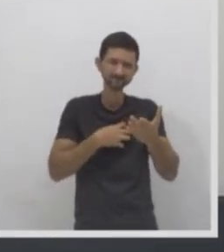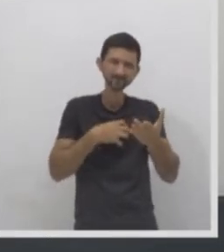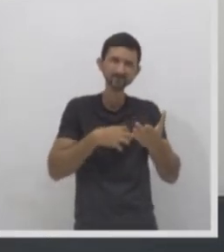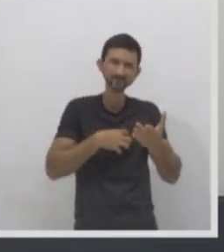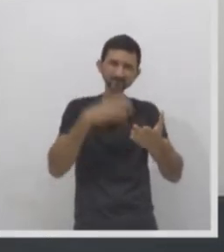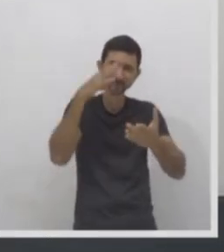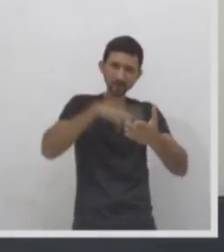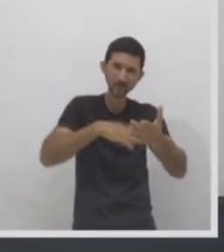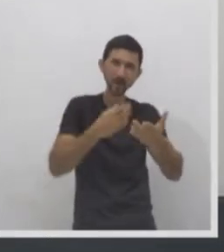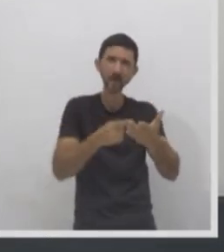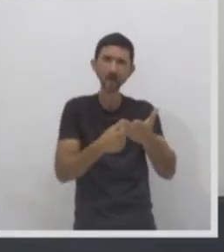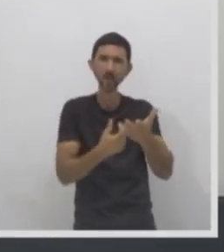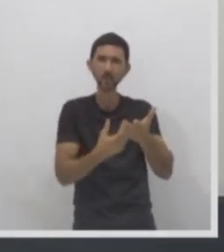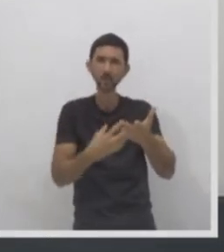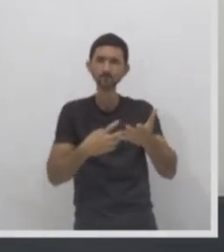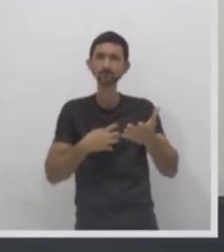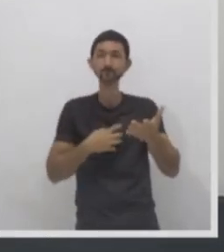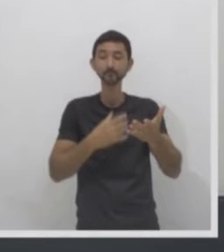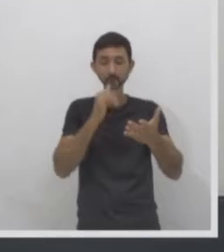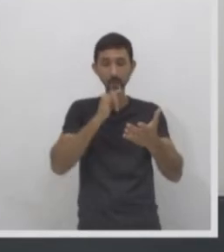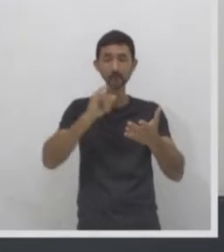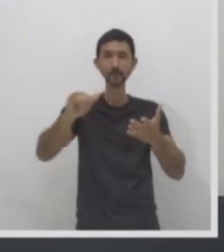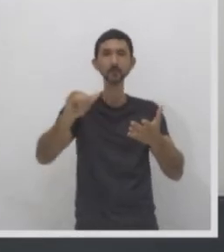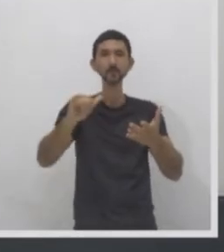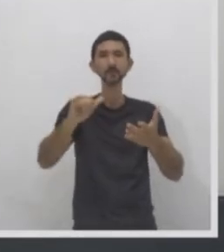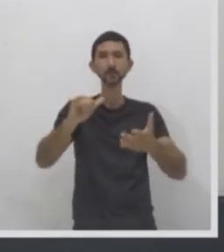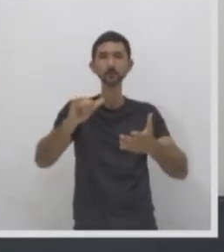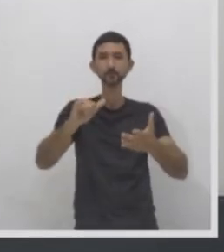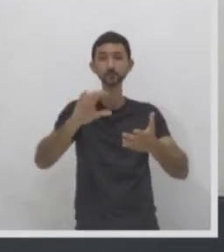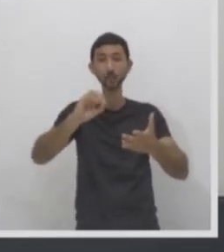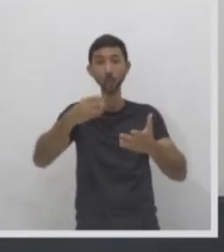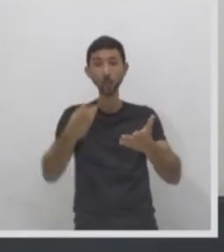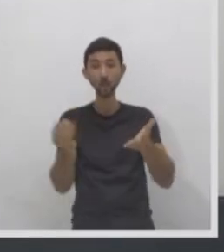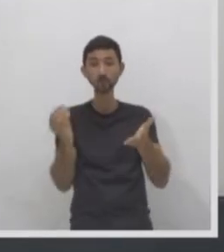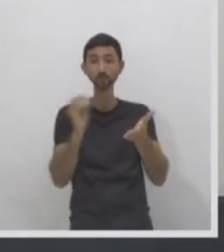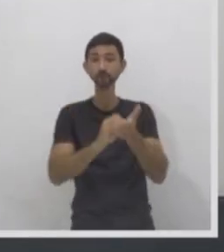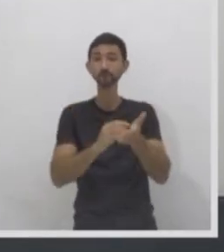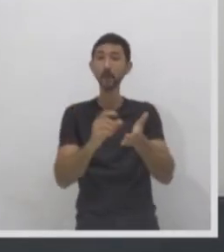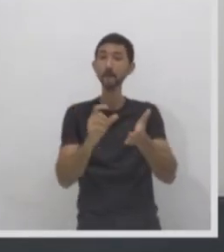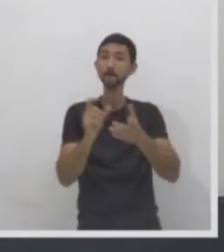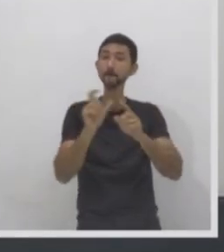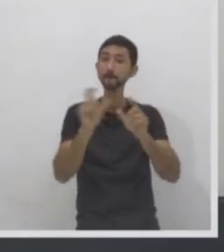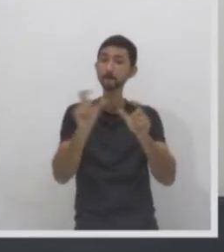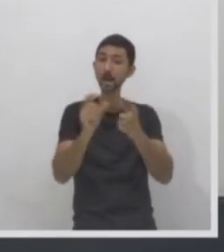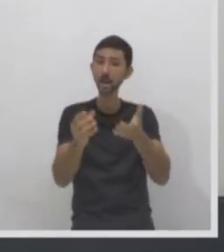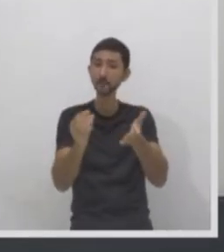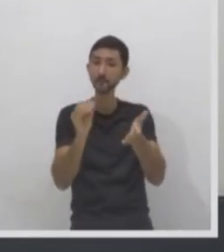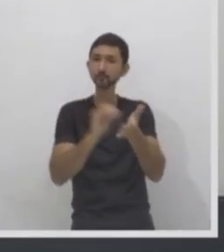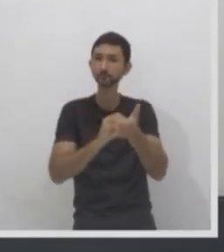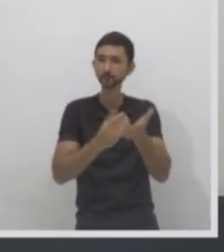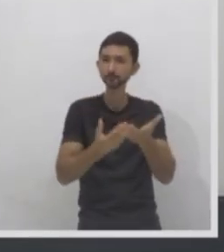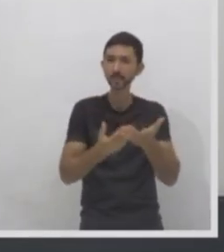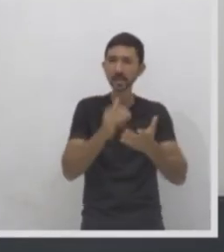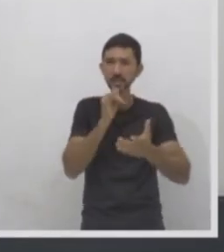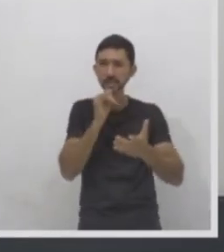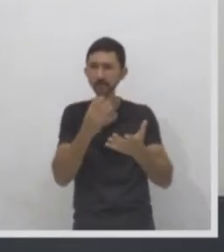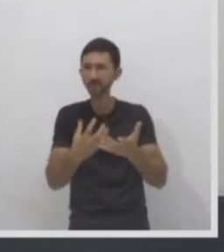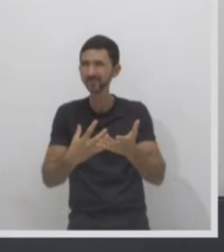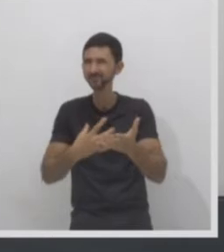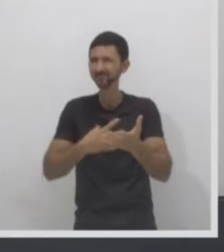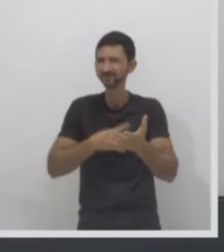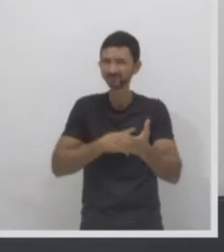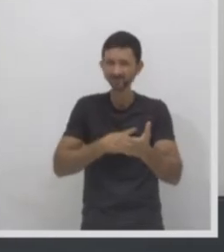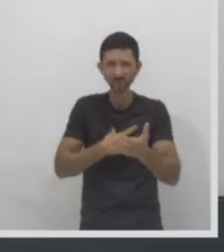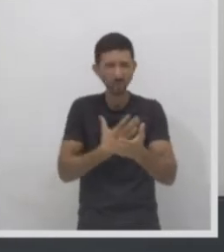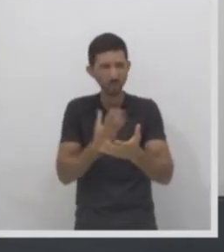você está dando uma informação. Mas se você acrescenta uma outra palavra nessa informação e diz assim, eu estou me sentindo muito